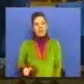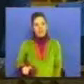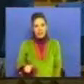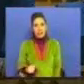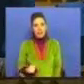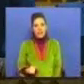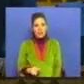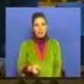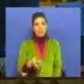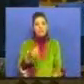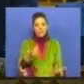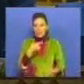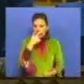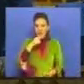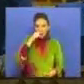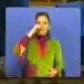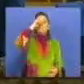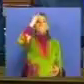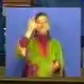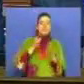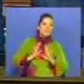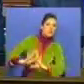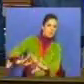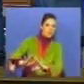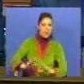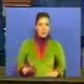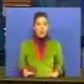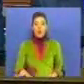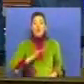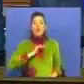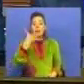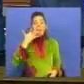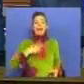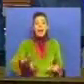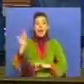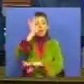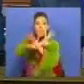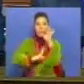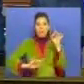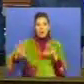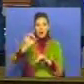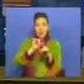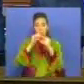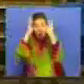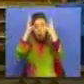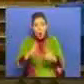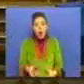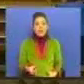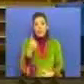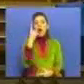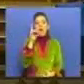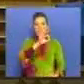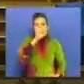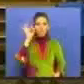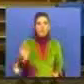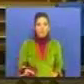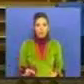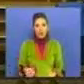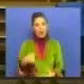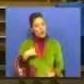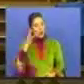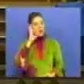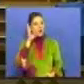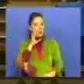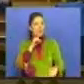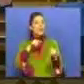Exatamente. Desprezo e arrogância. Os senhores querem uma Europa com um orçamento a 1%. Eu sei